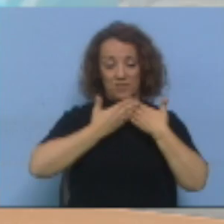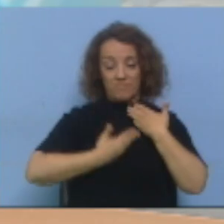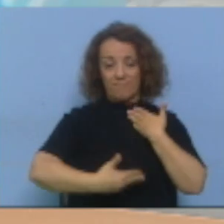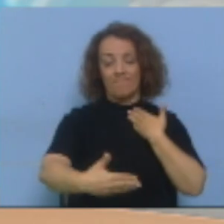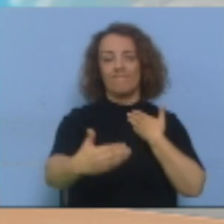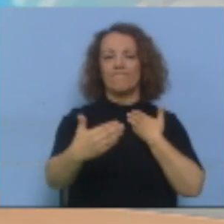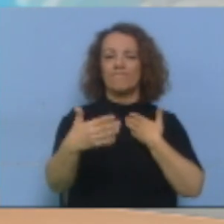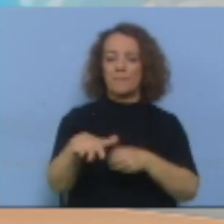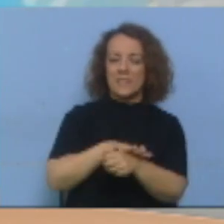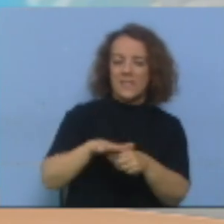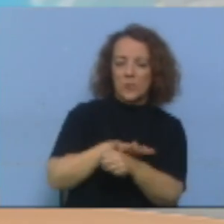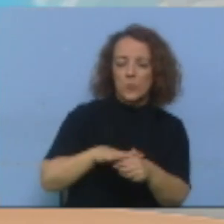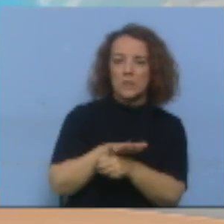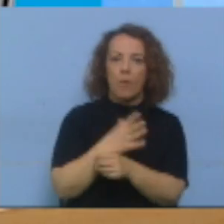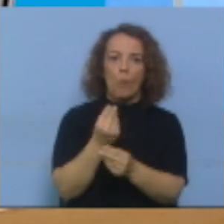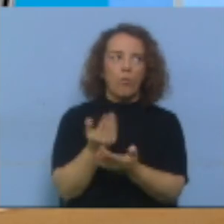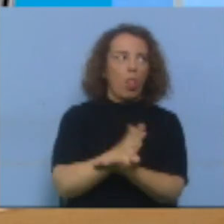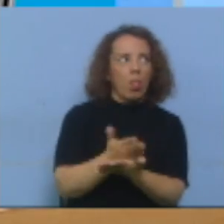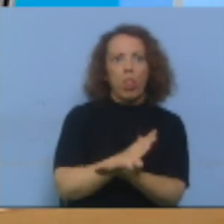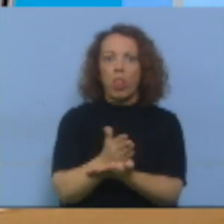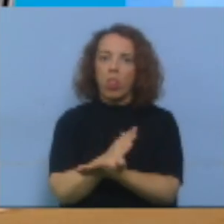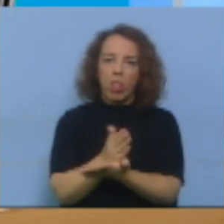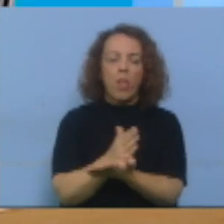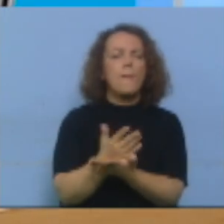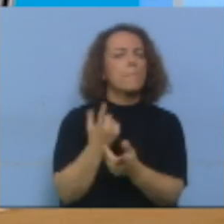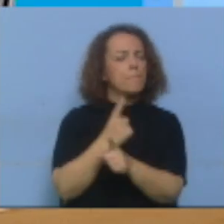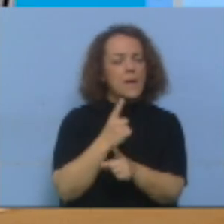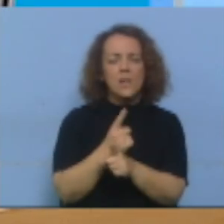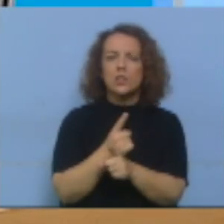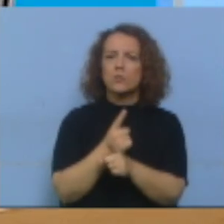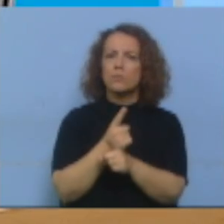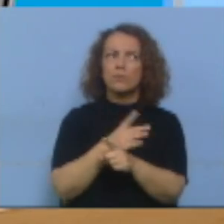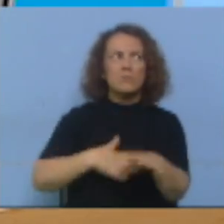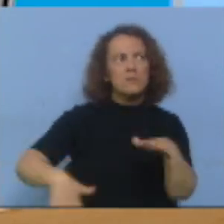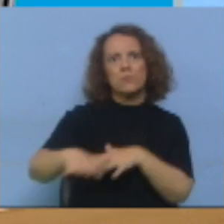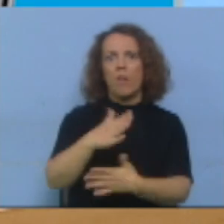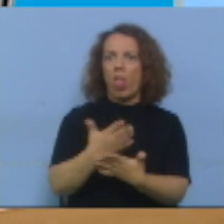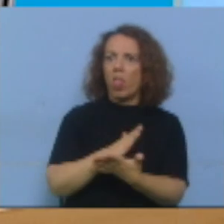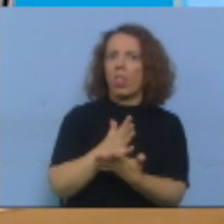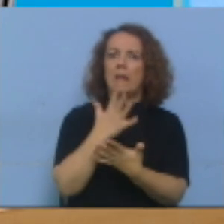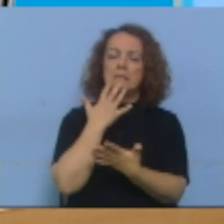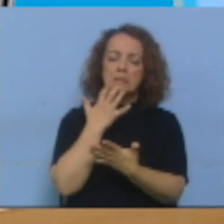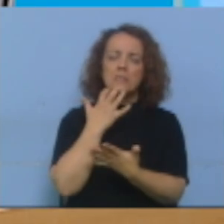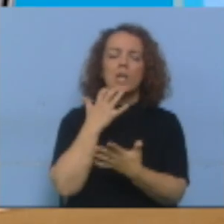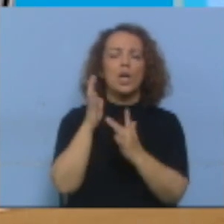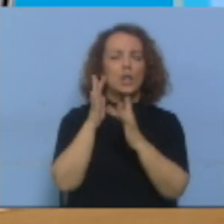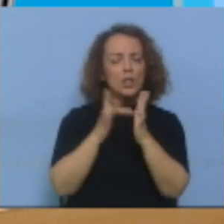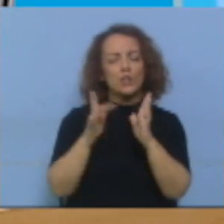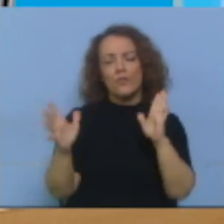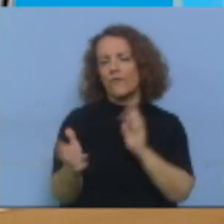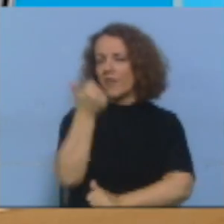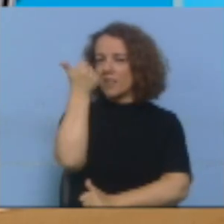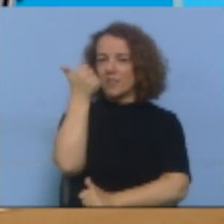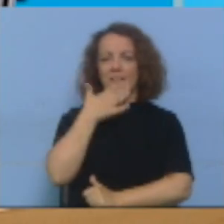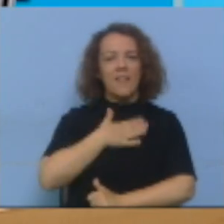enfim, de alguma ou de muita incerteza. Exatamente, mesmo diante de toda esta incerteza, Cristo vence, Cristo dá-nos uma